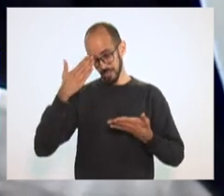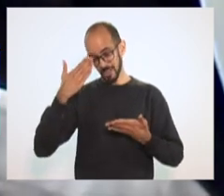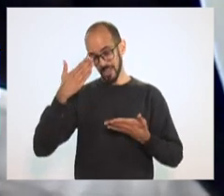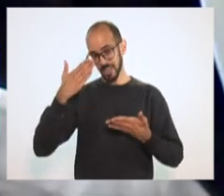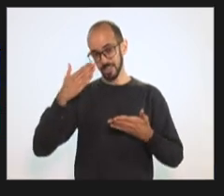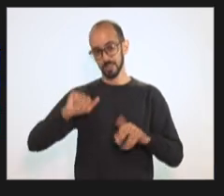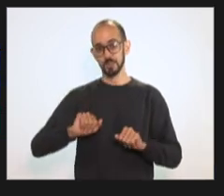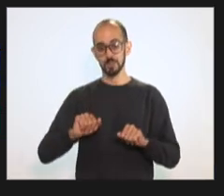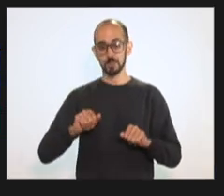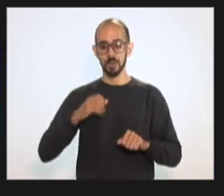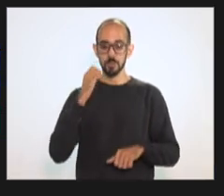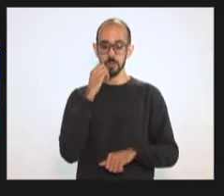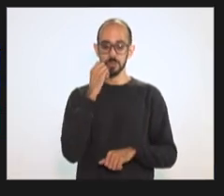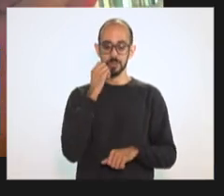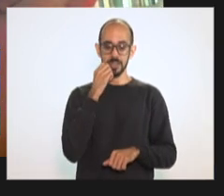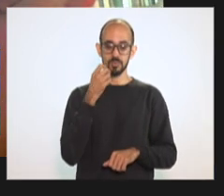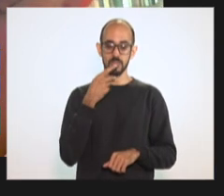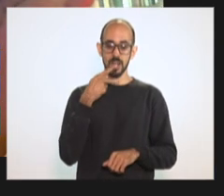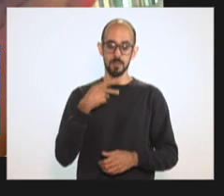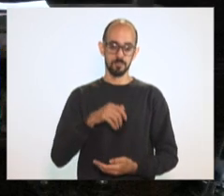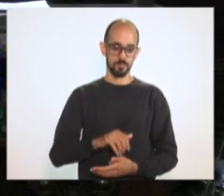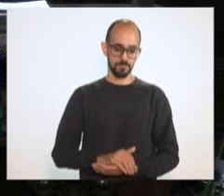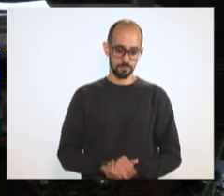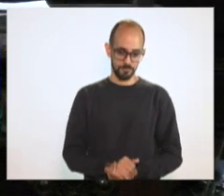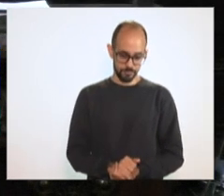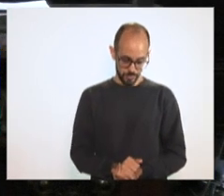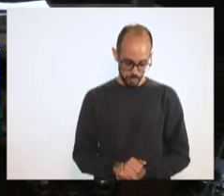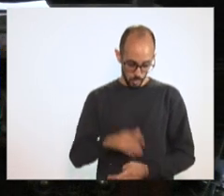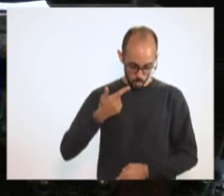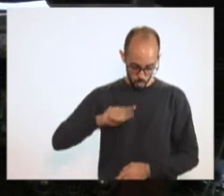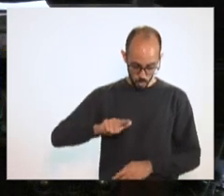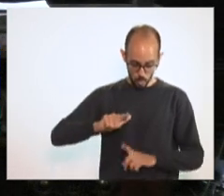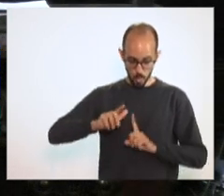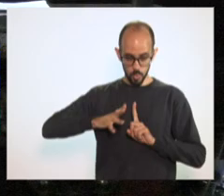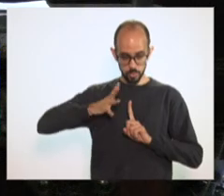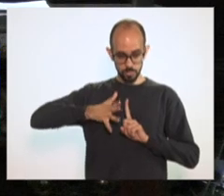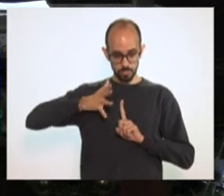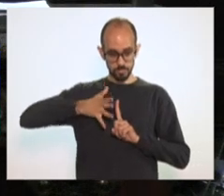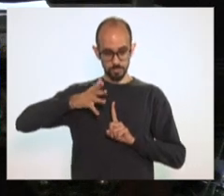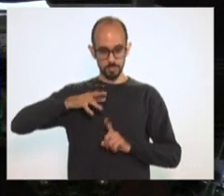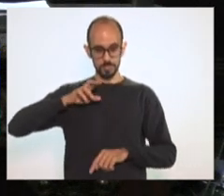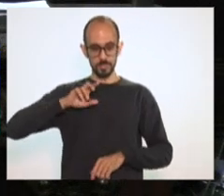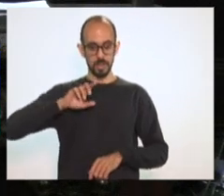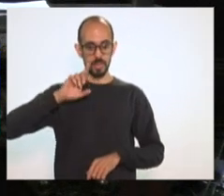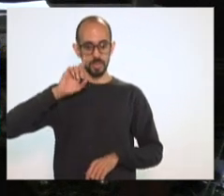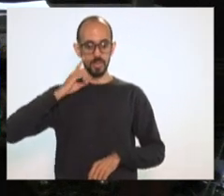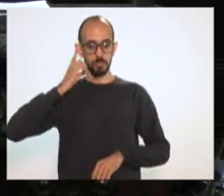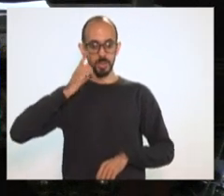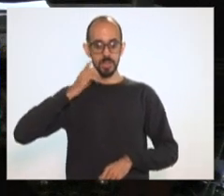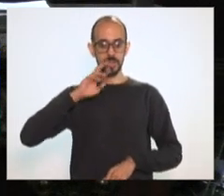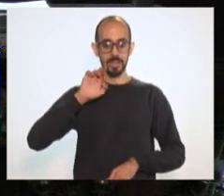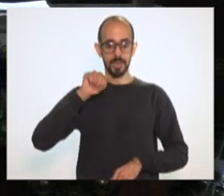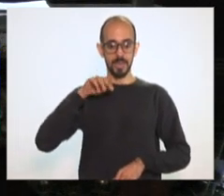oportunidade de falarmos na noite de hoje Próxima oradora inscrita a deputada Renata Souza